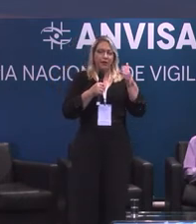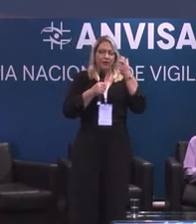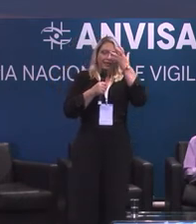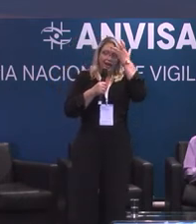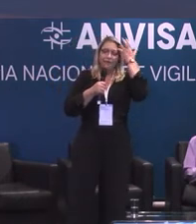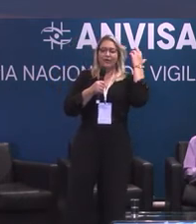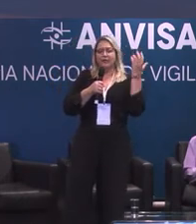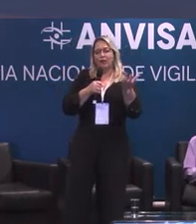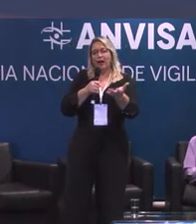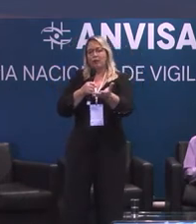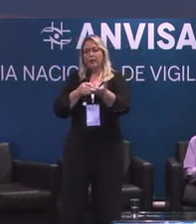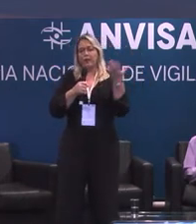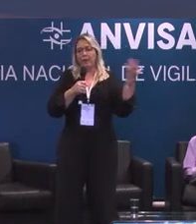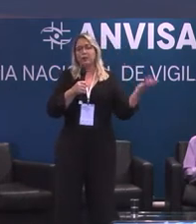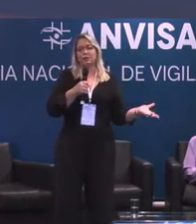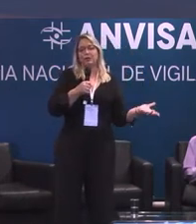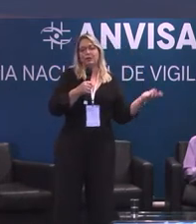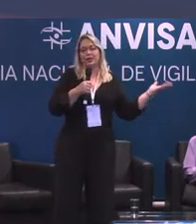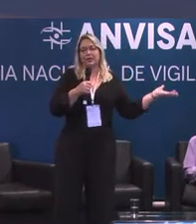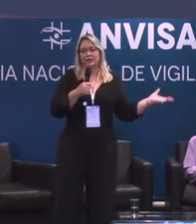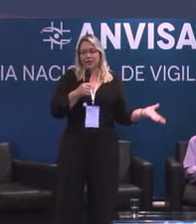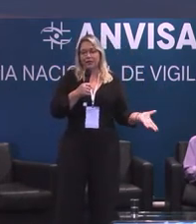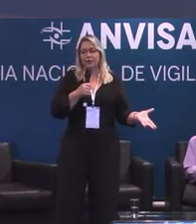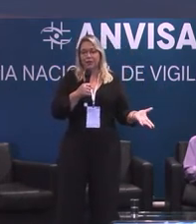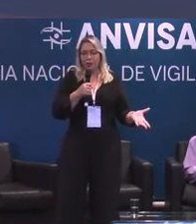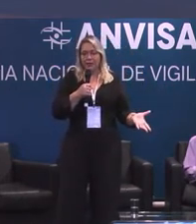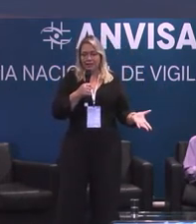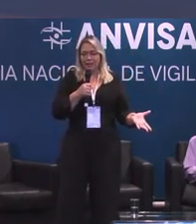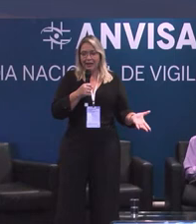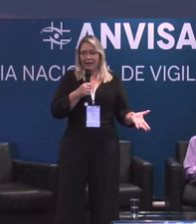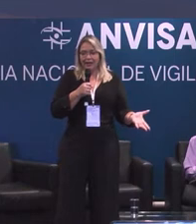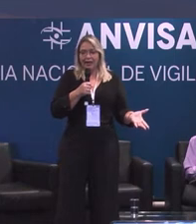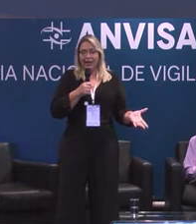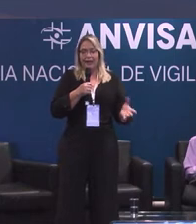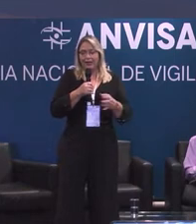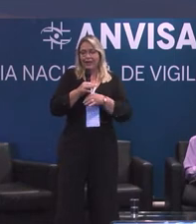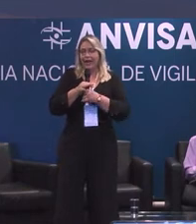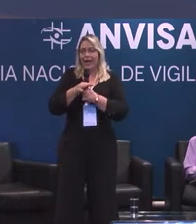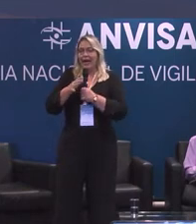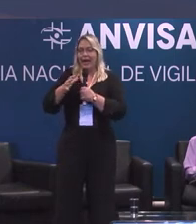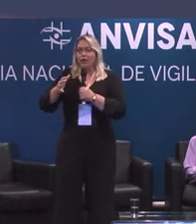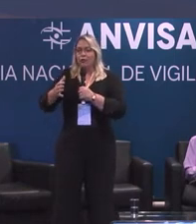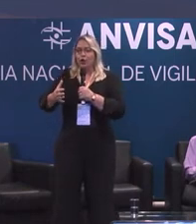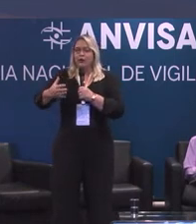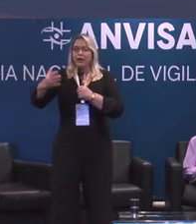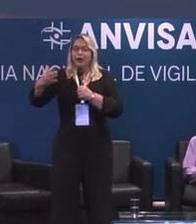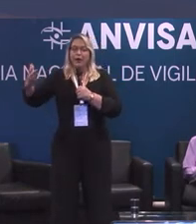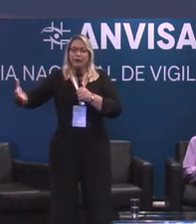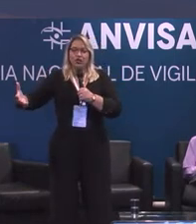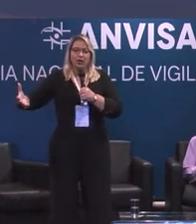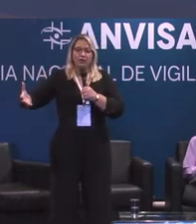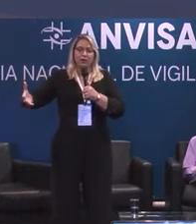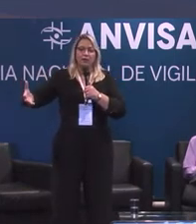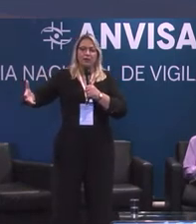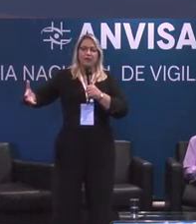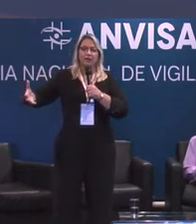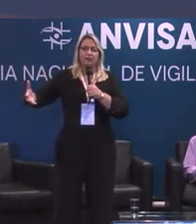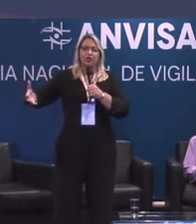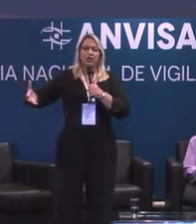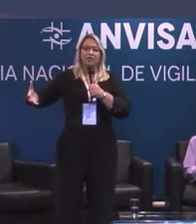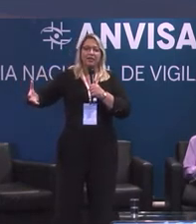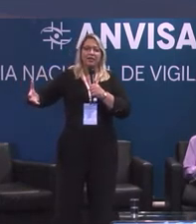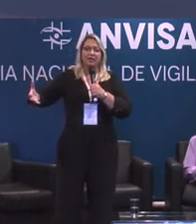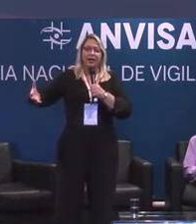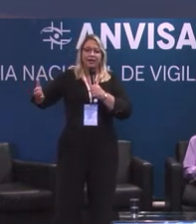E aí você realmente só vai poder mensurar se você tiver uma matriz. Né? Então, assim, o nosso trabalho de gerenciamento de risco em